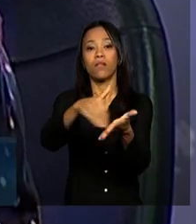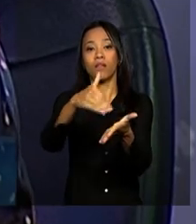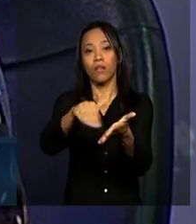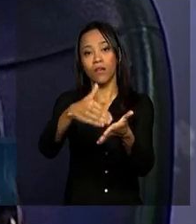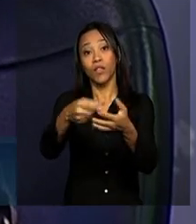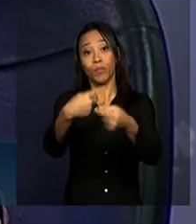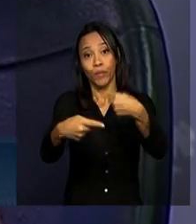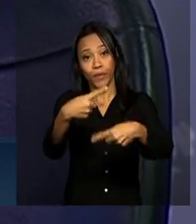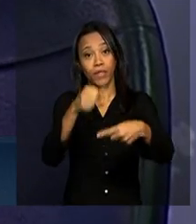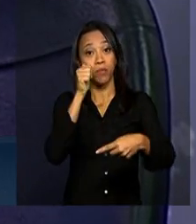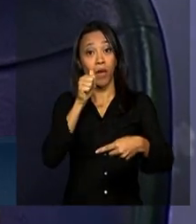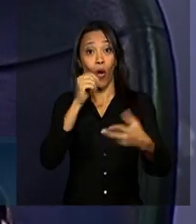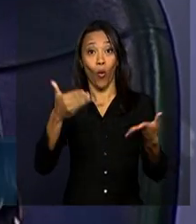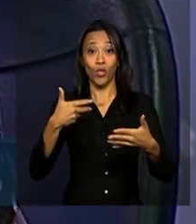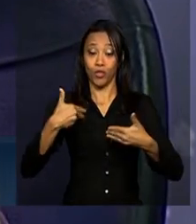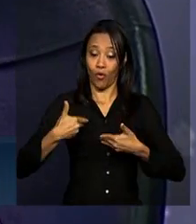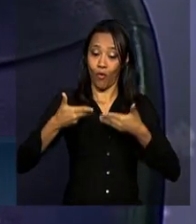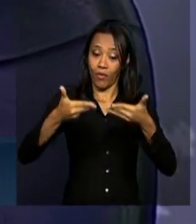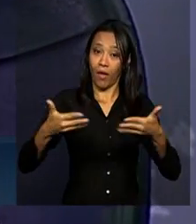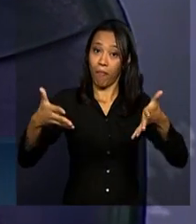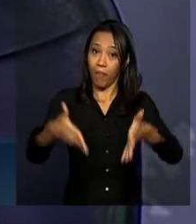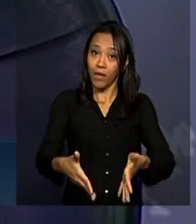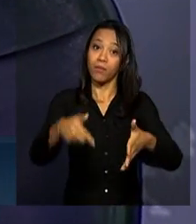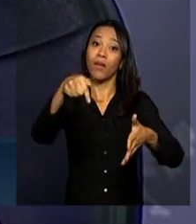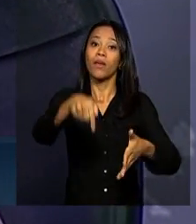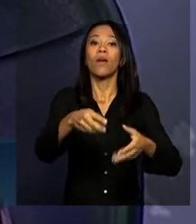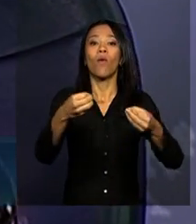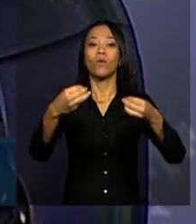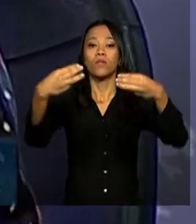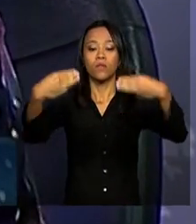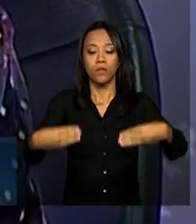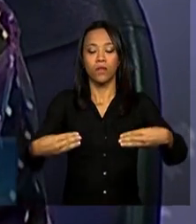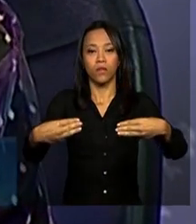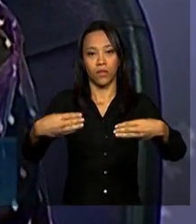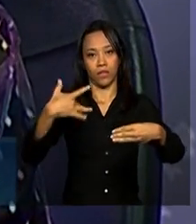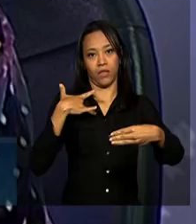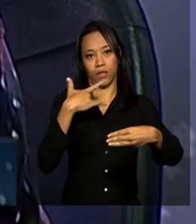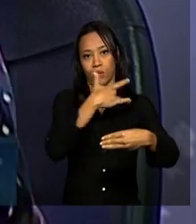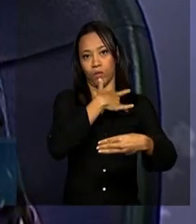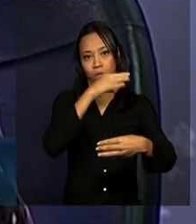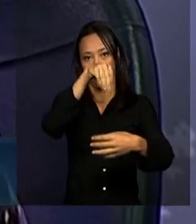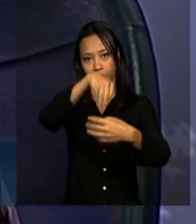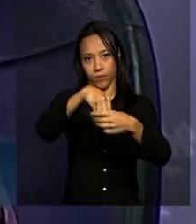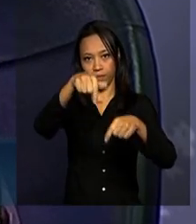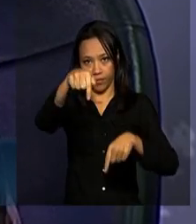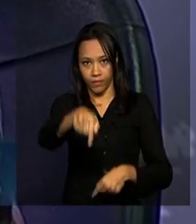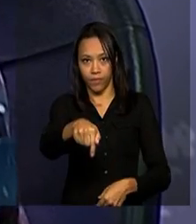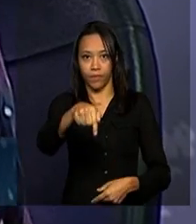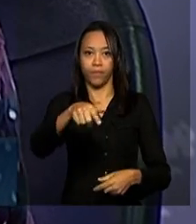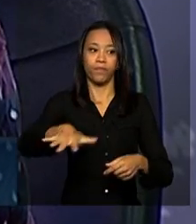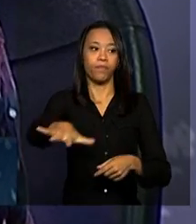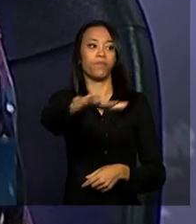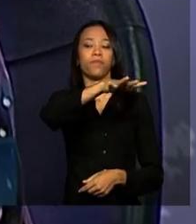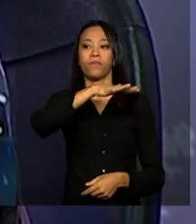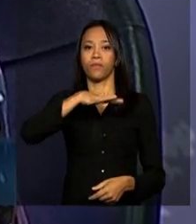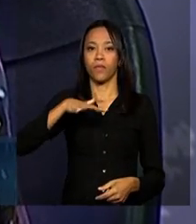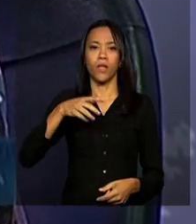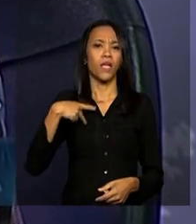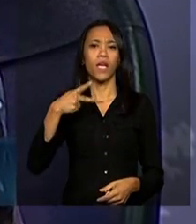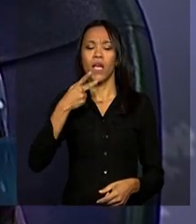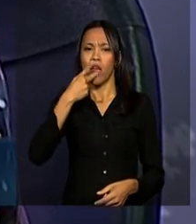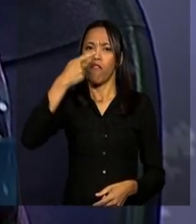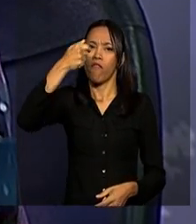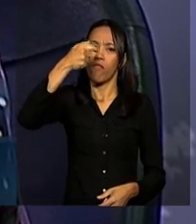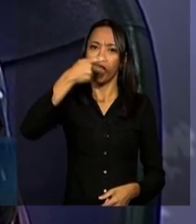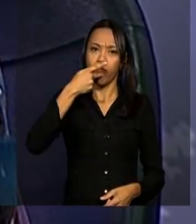participar hoje desse evento no Ministério da Saúde, né? Que reafirma, mais